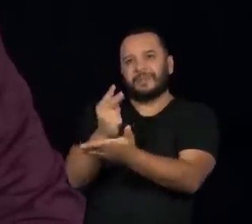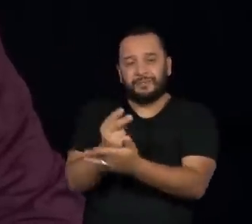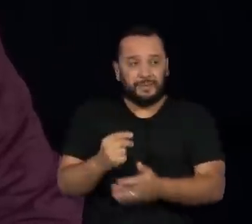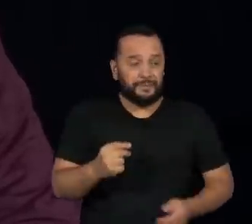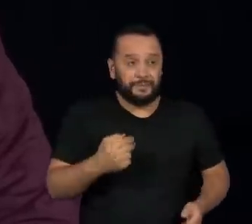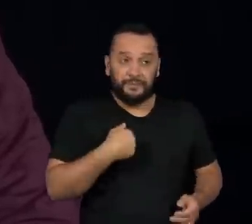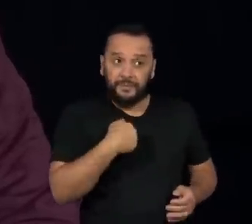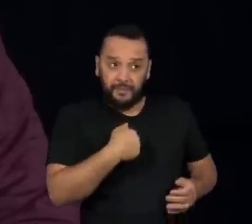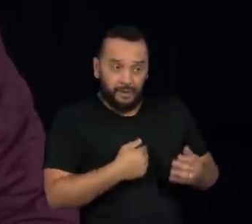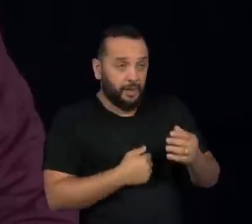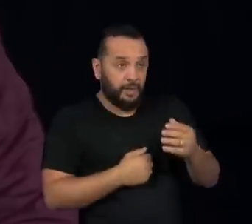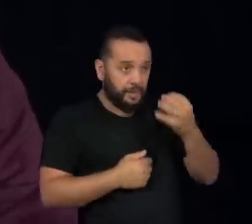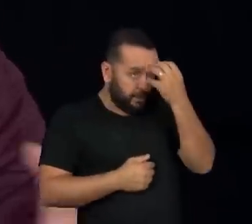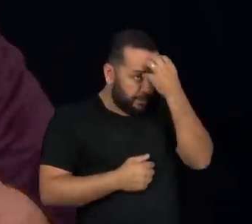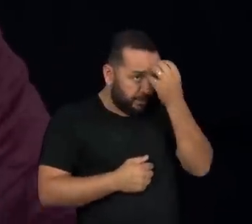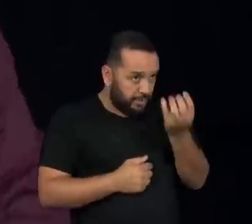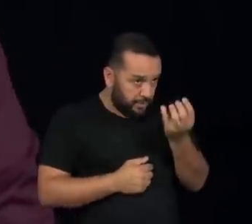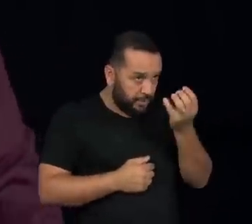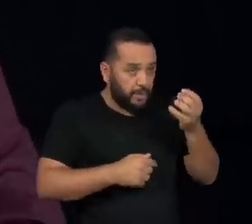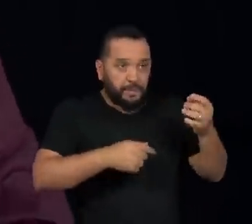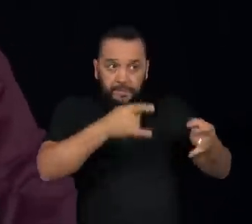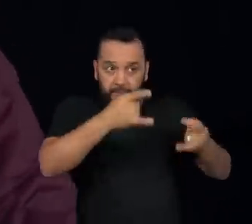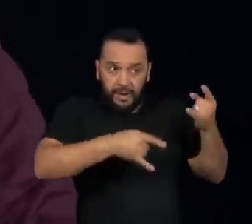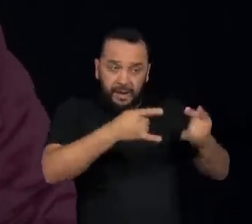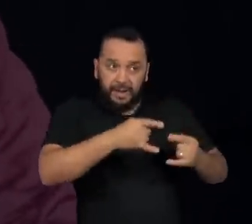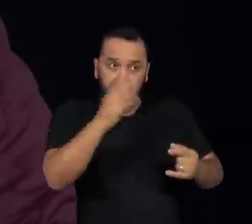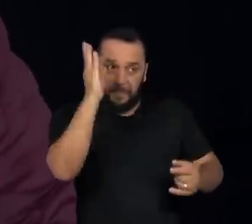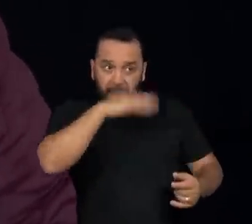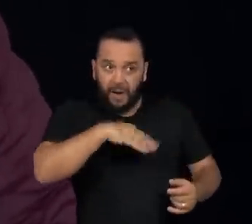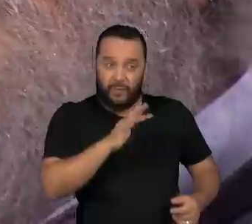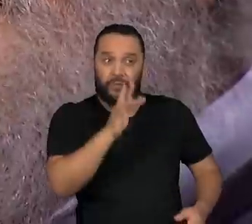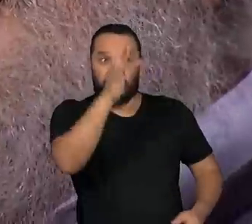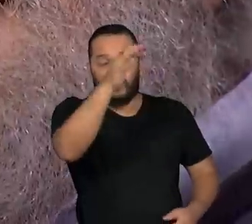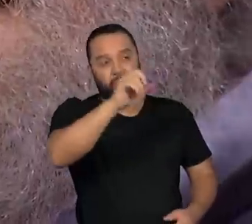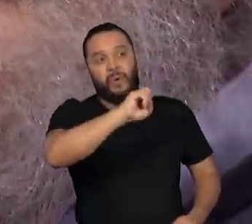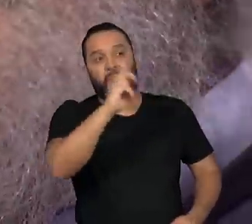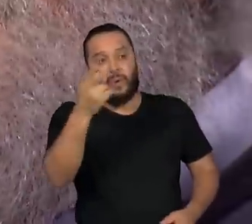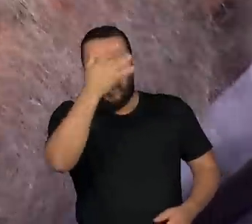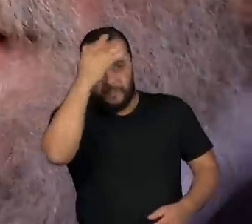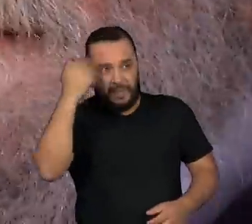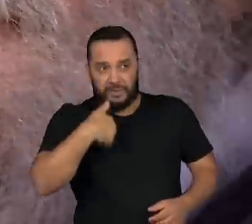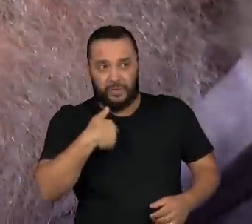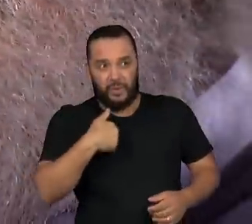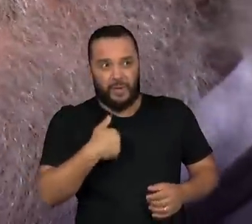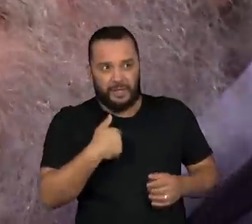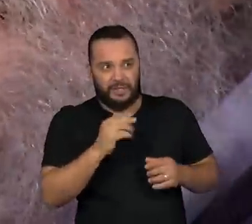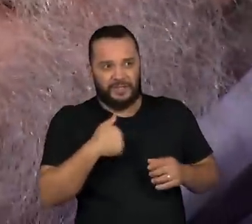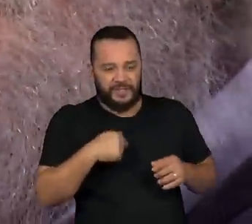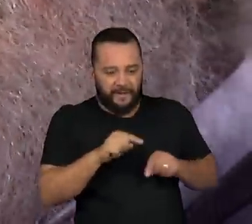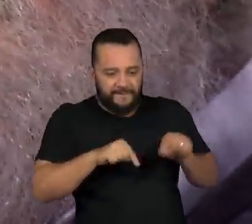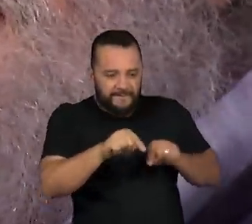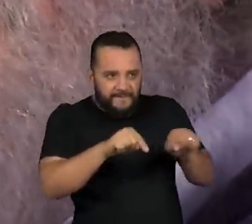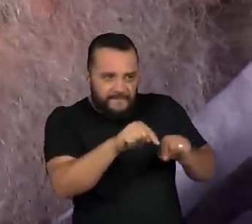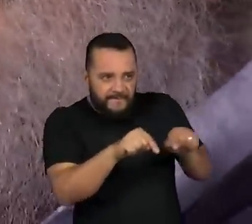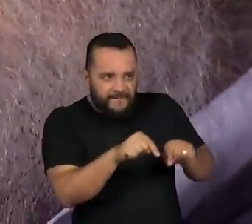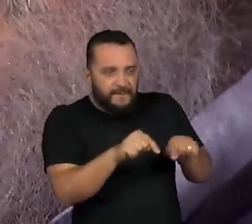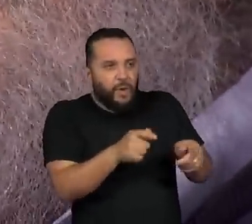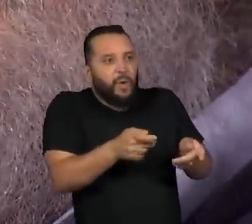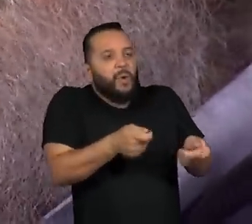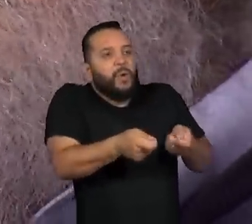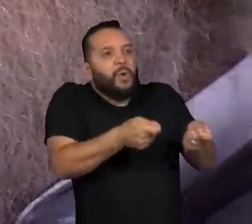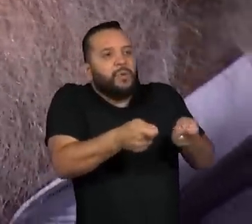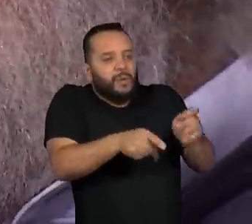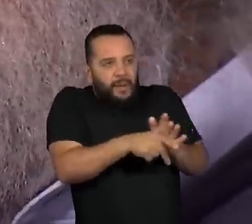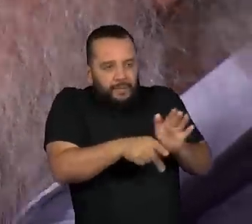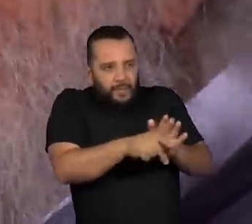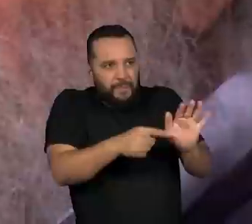vilãs do Futuro ou vão ser vilões que usam máquinas isso é isso me lembrou que essa pergunta perguntou quem vai perder o emprego